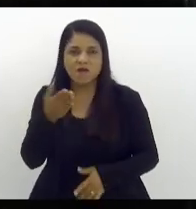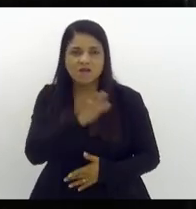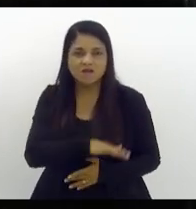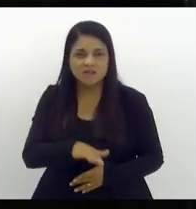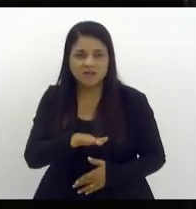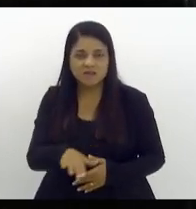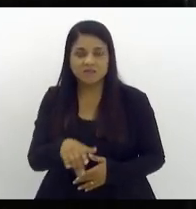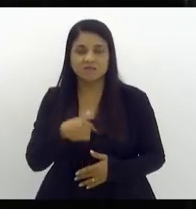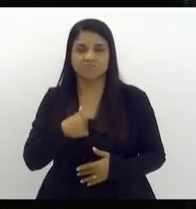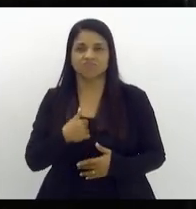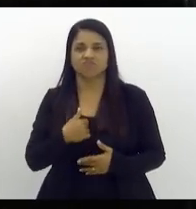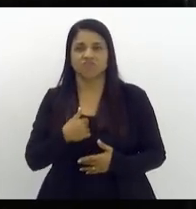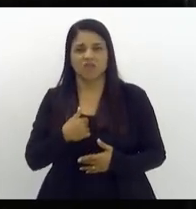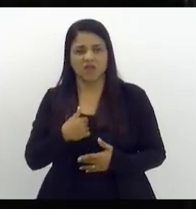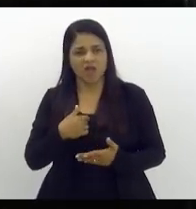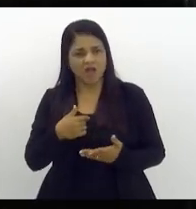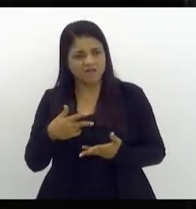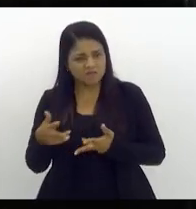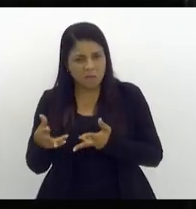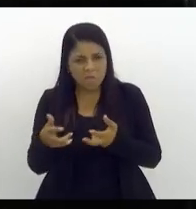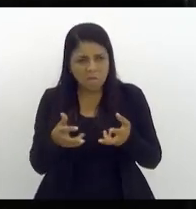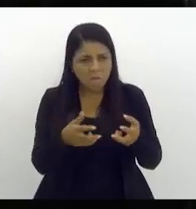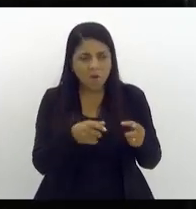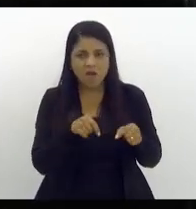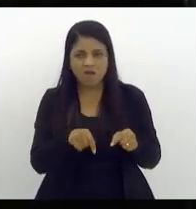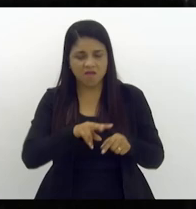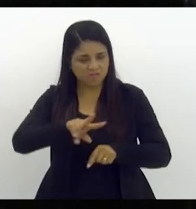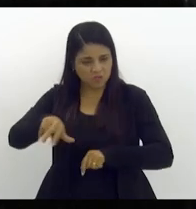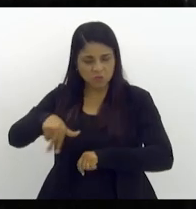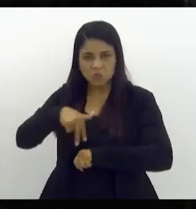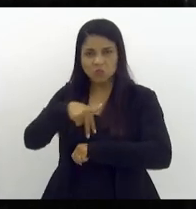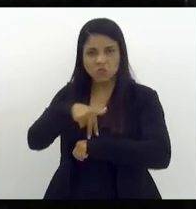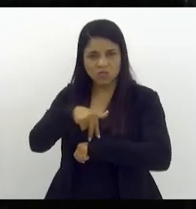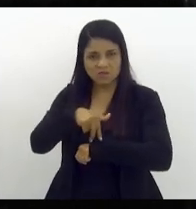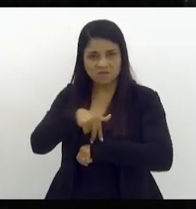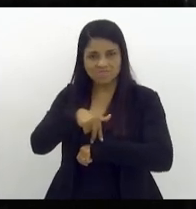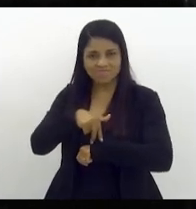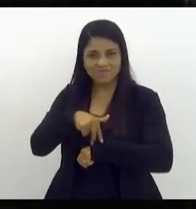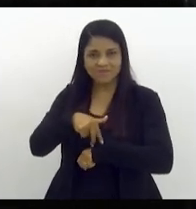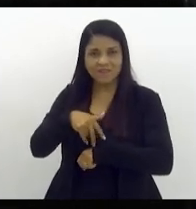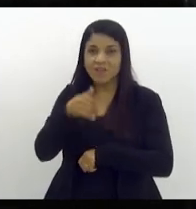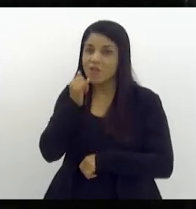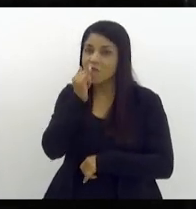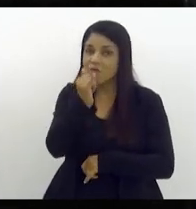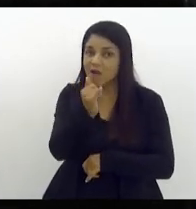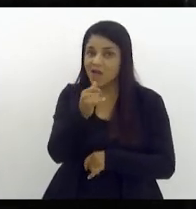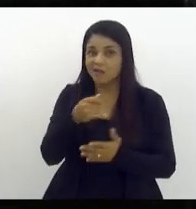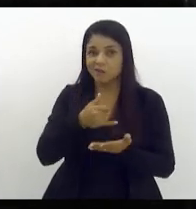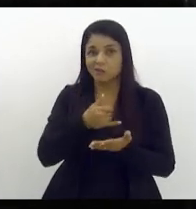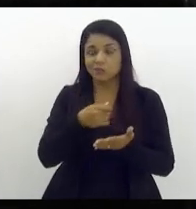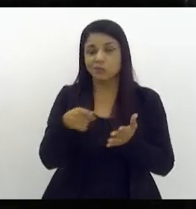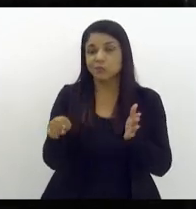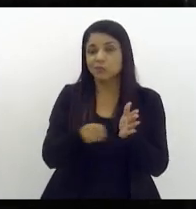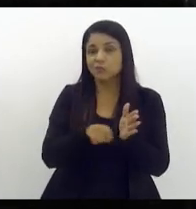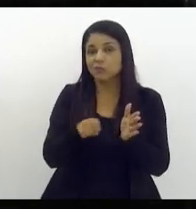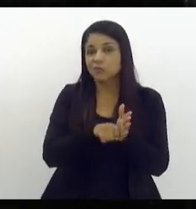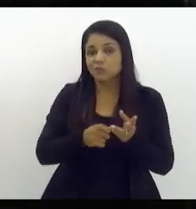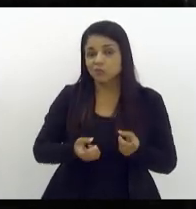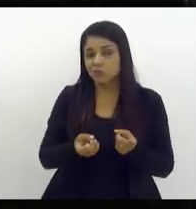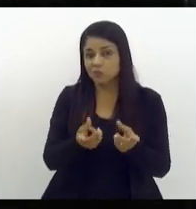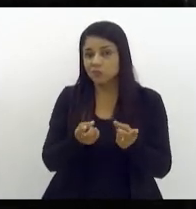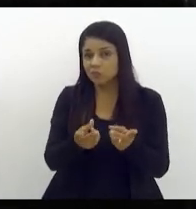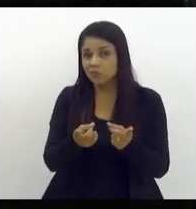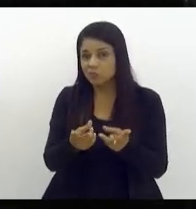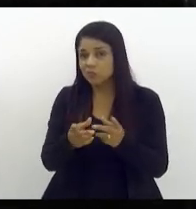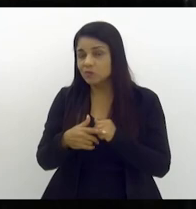não vejo aqui alguns deputados aqui subir essa tribuna e falar a questão do tráfico. Vamos